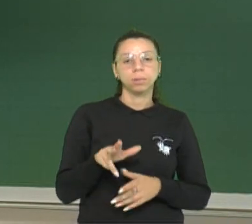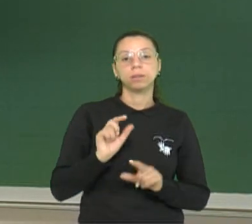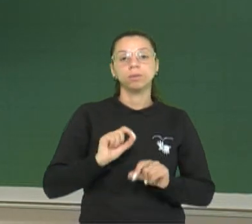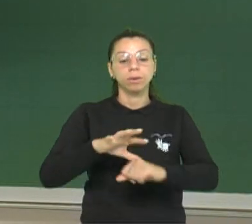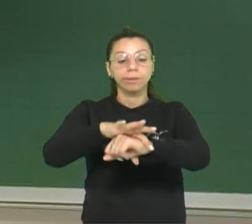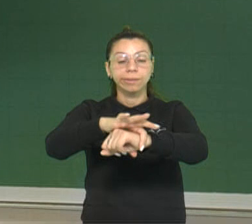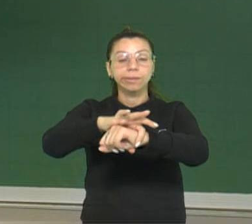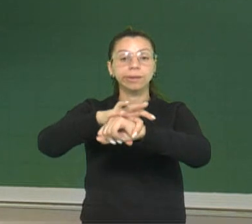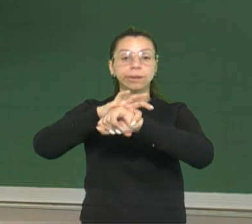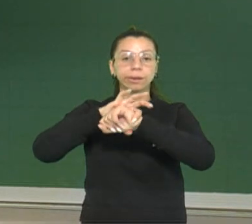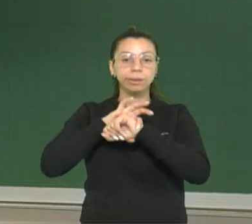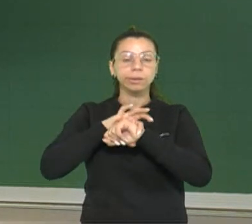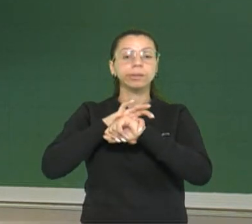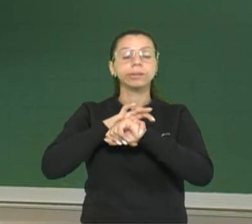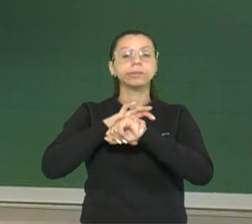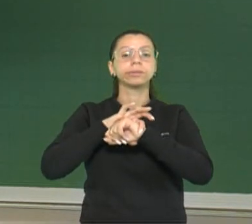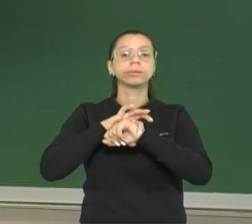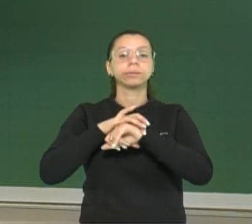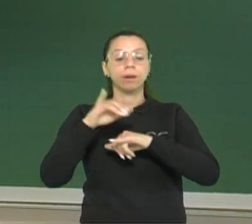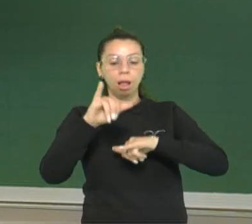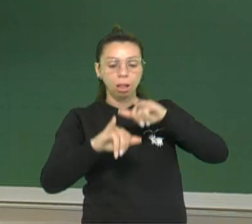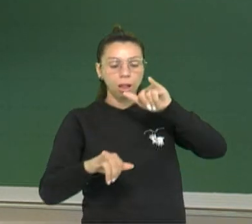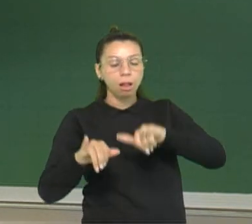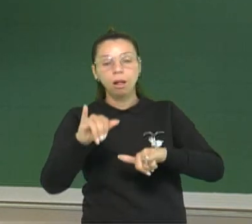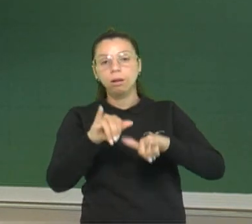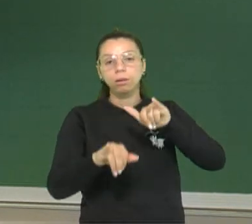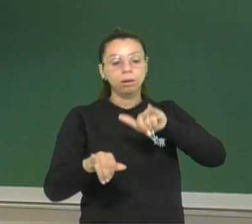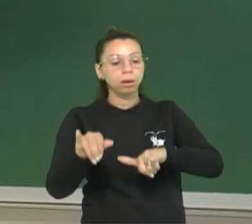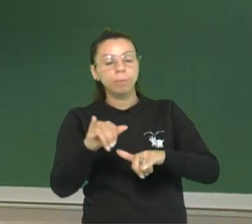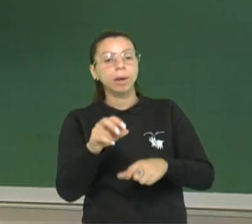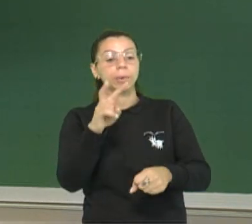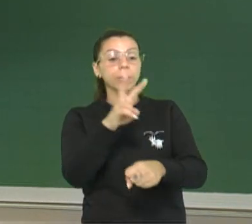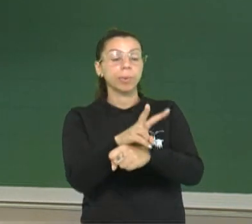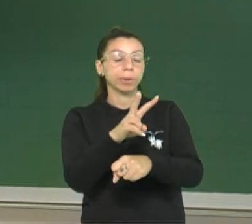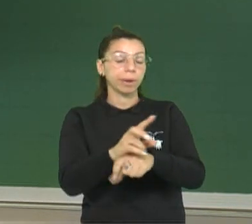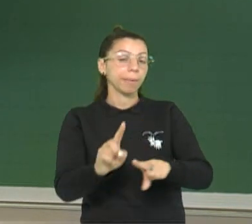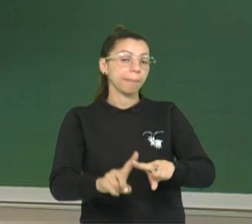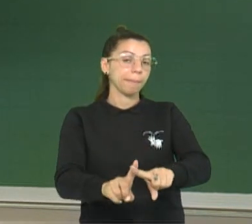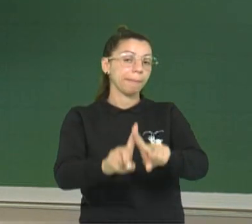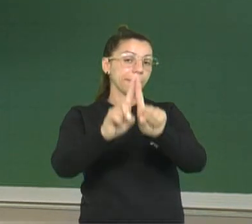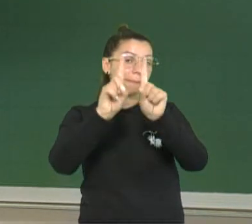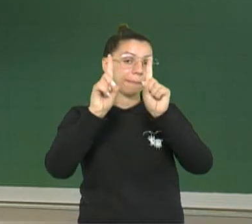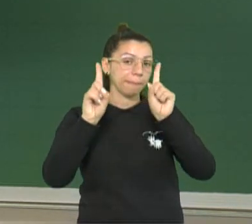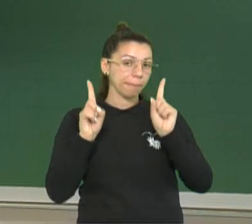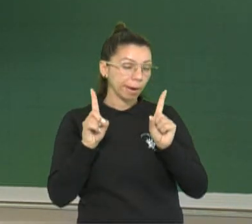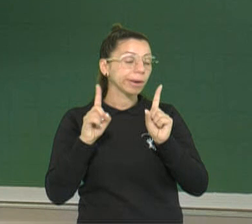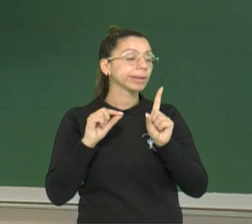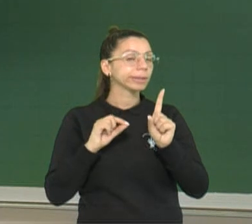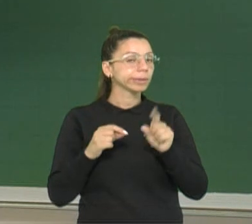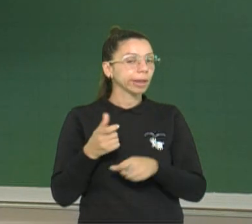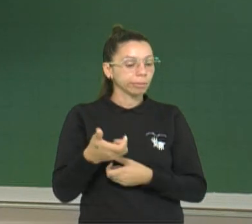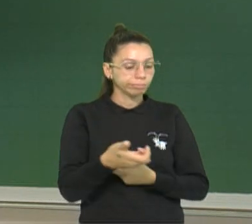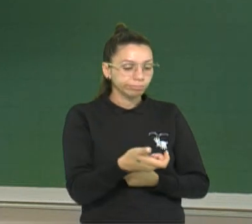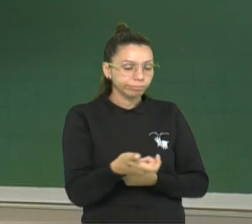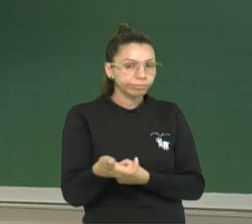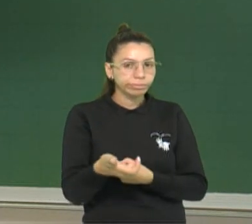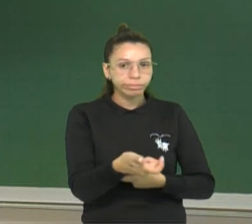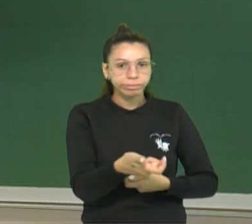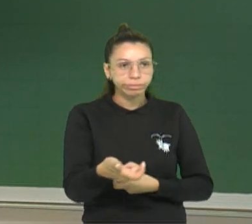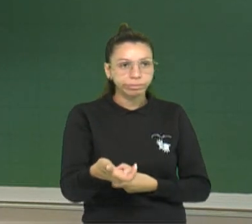garantir aquele produto que está sendo cultivado. Porém, muitos desses agrotóxicos acabam sendo